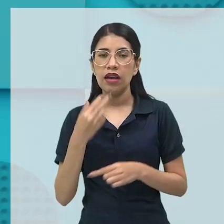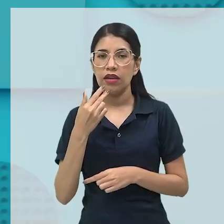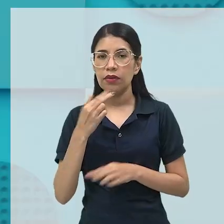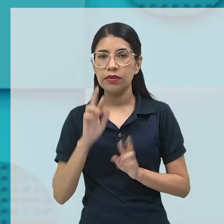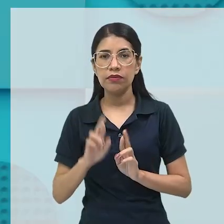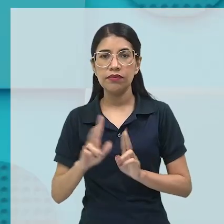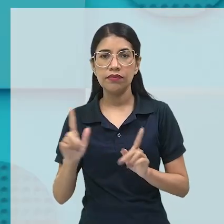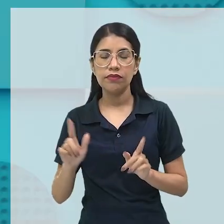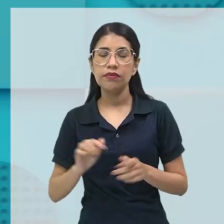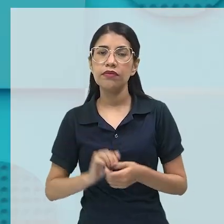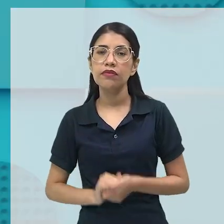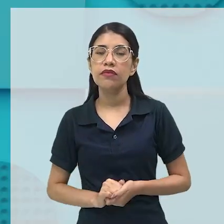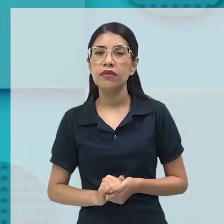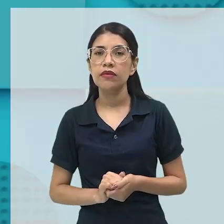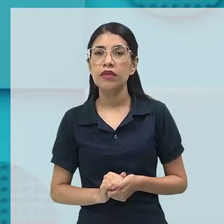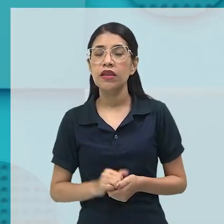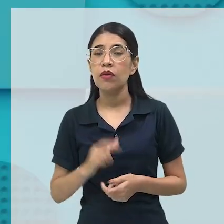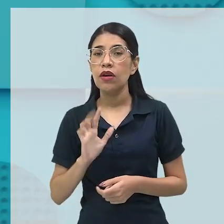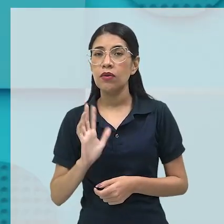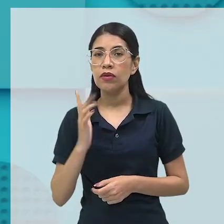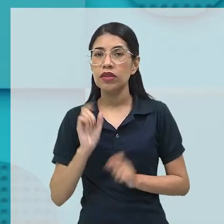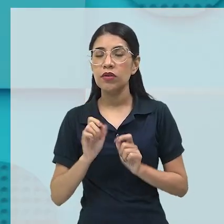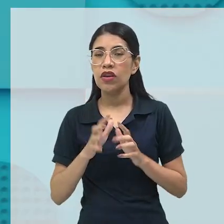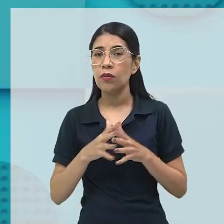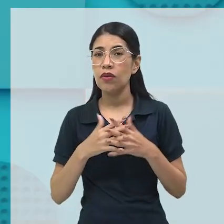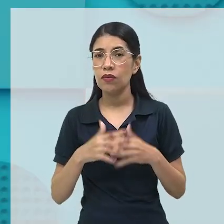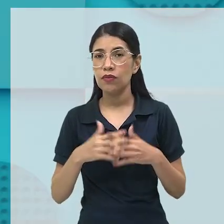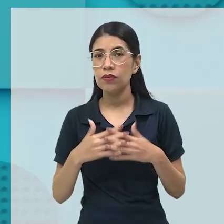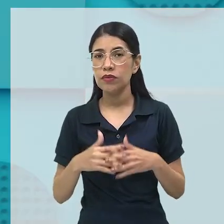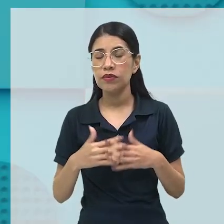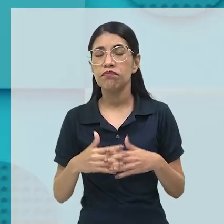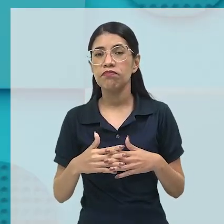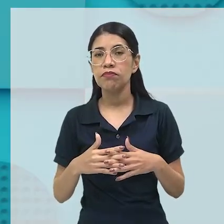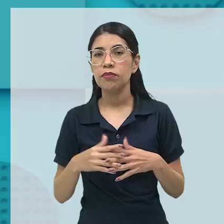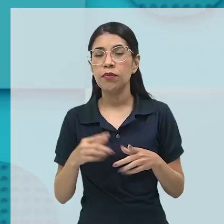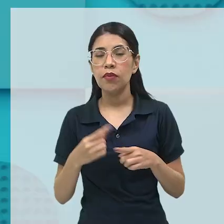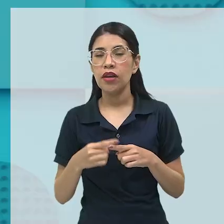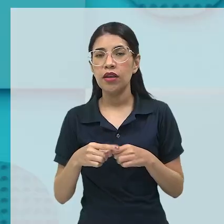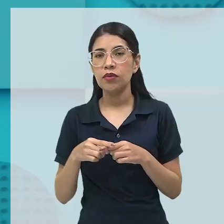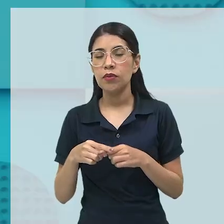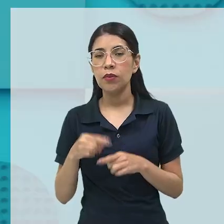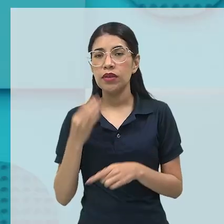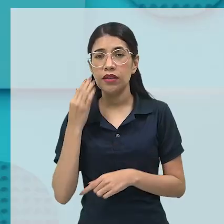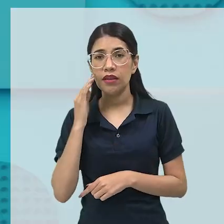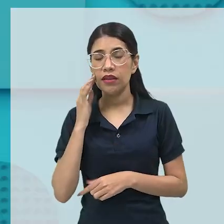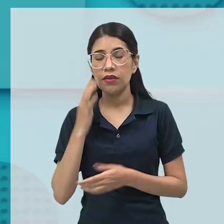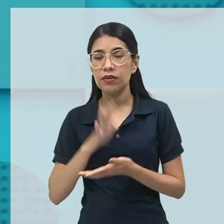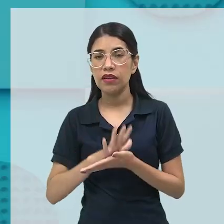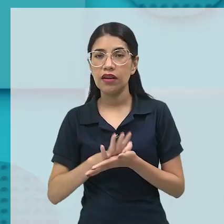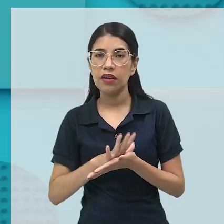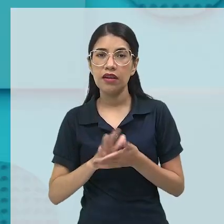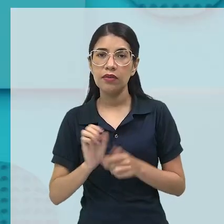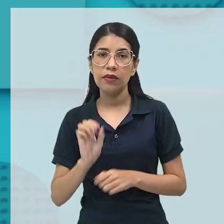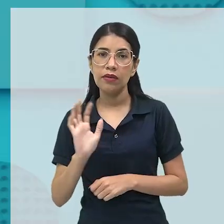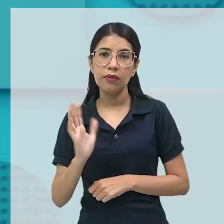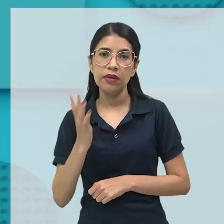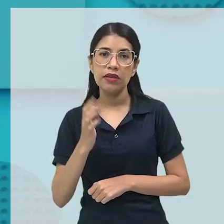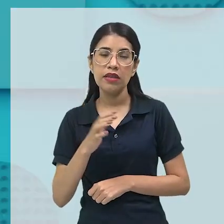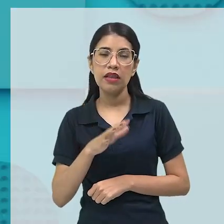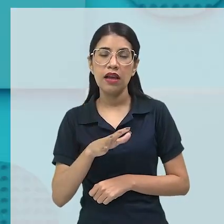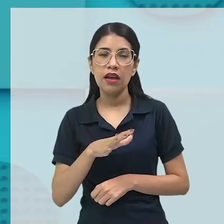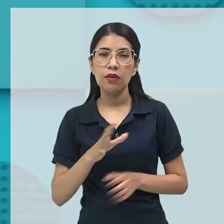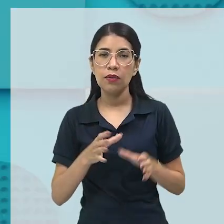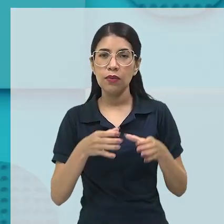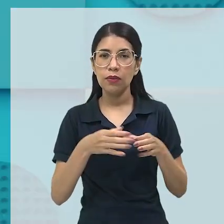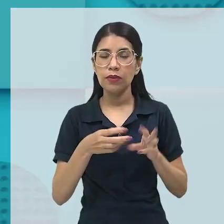idioma. Então, ali ficou uma grande confusão, né? Porque eles começaram a não entender o que estava sendo passado ali, o que aquele povo